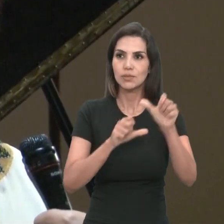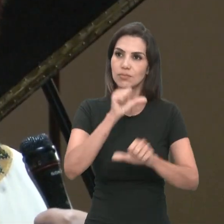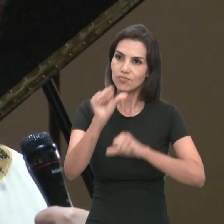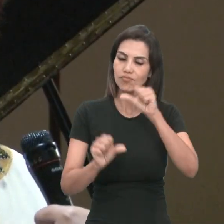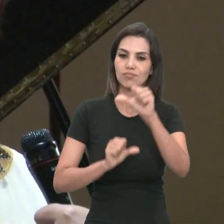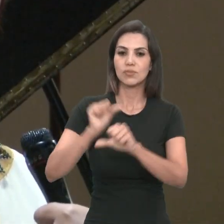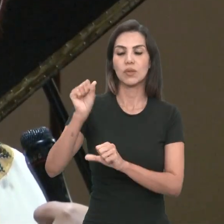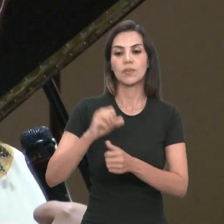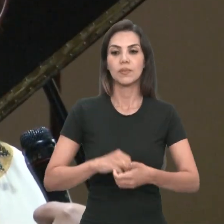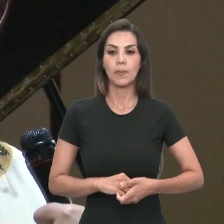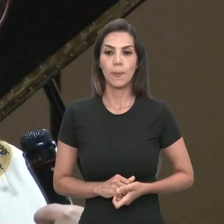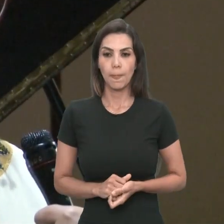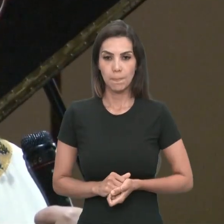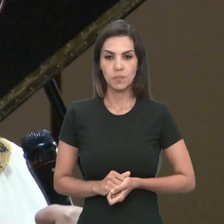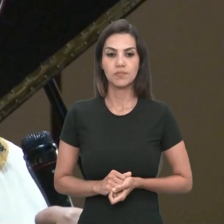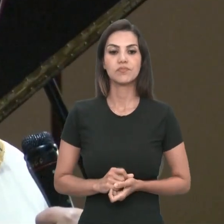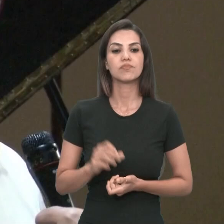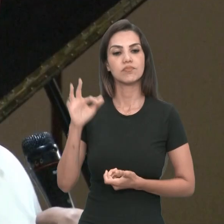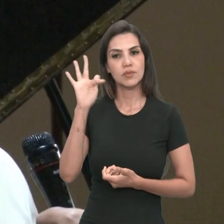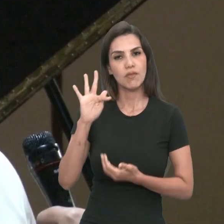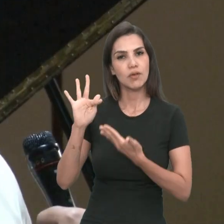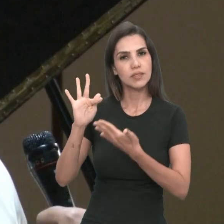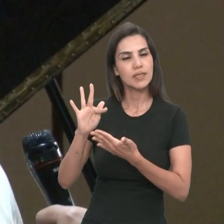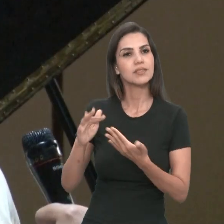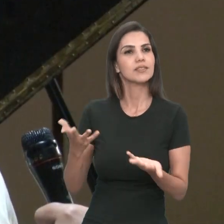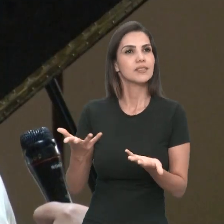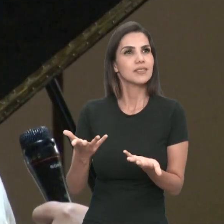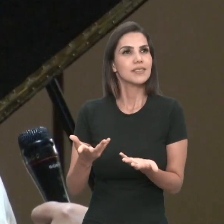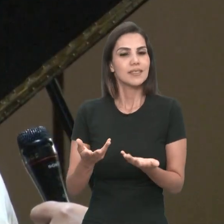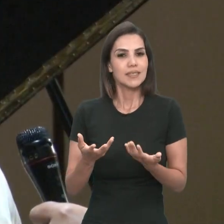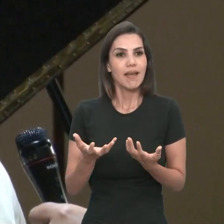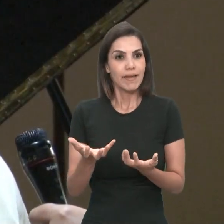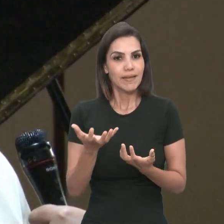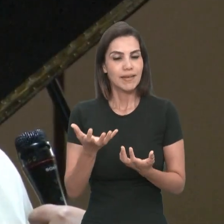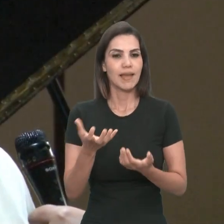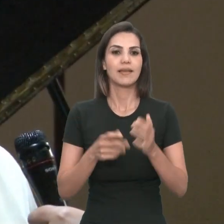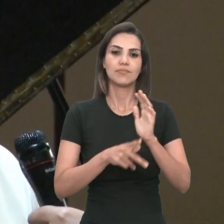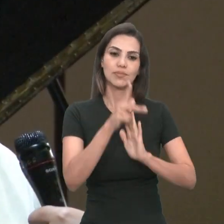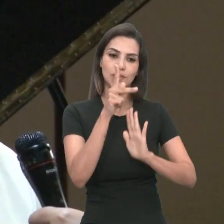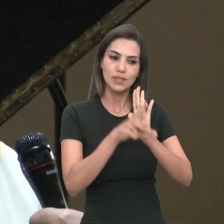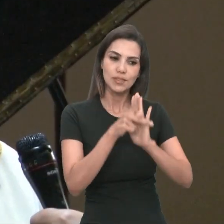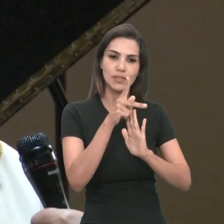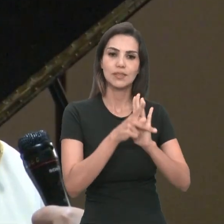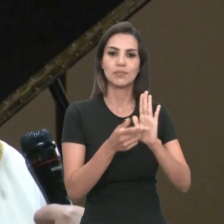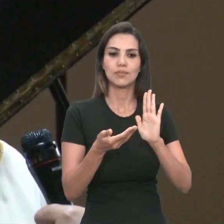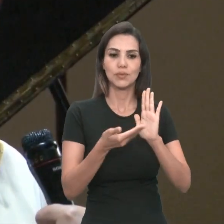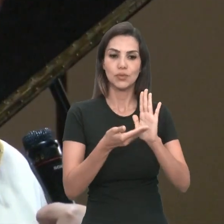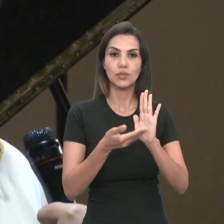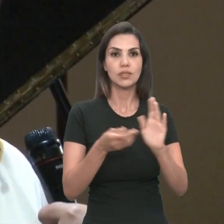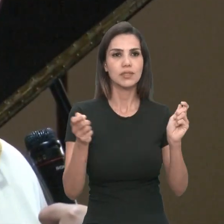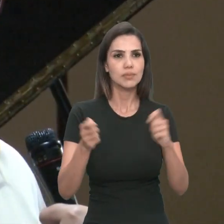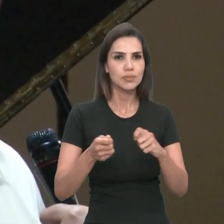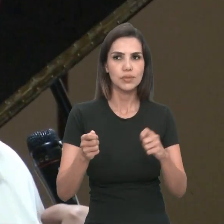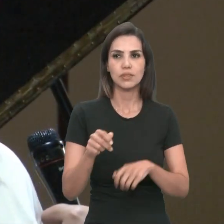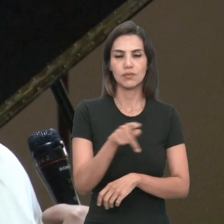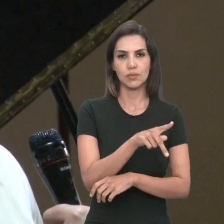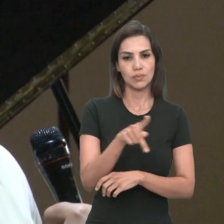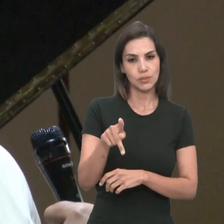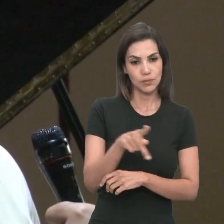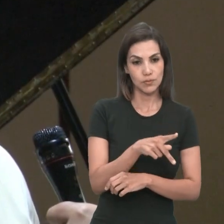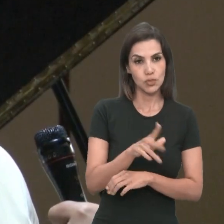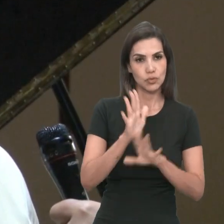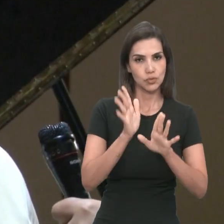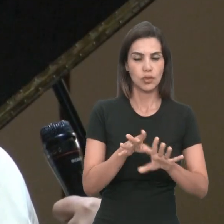a questão de ter essa série porque é a oportunidade tanto dos nossos professores